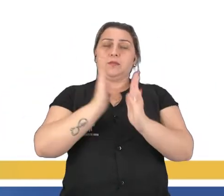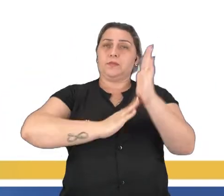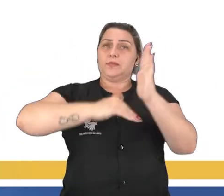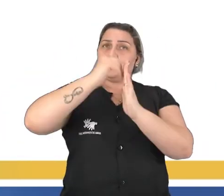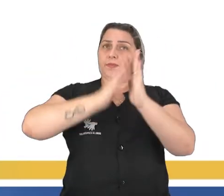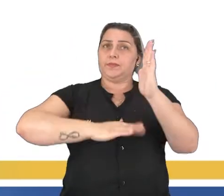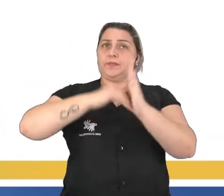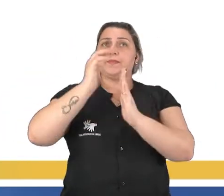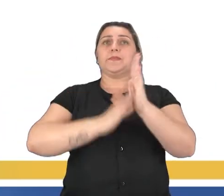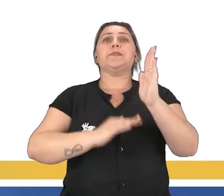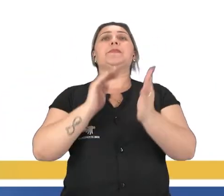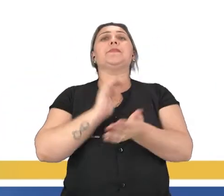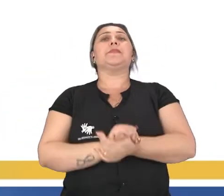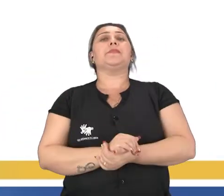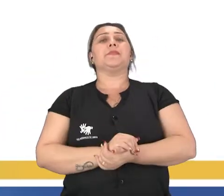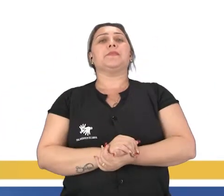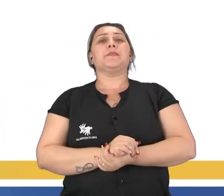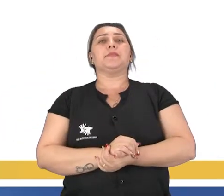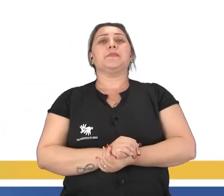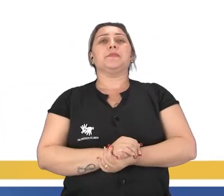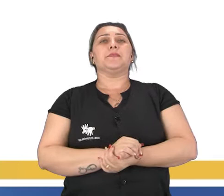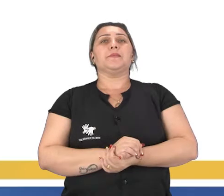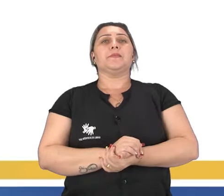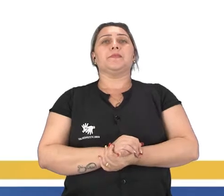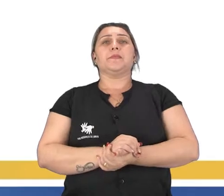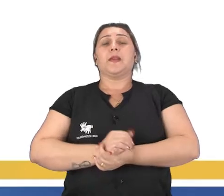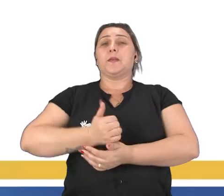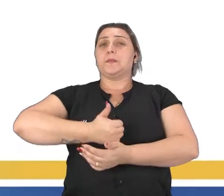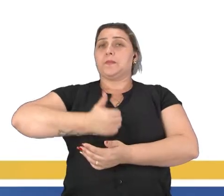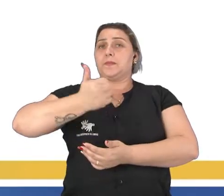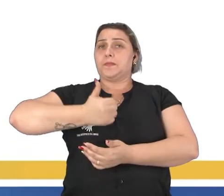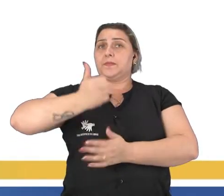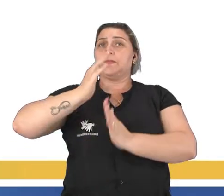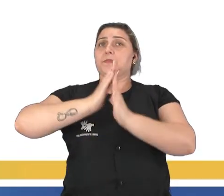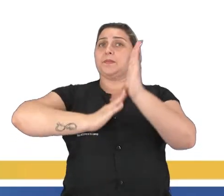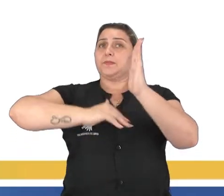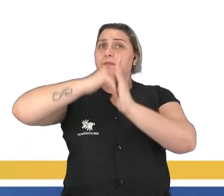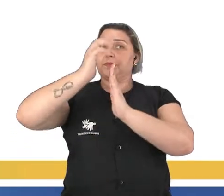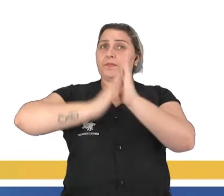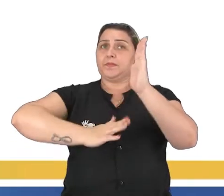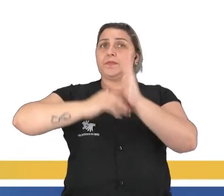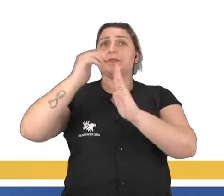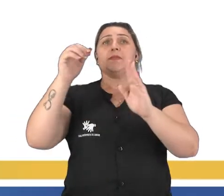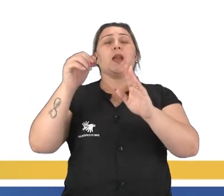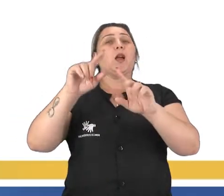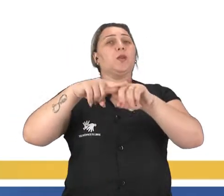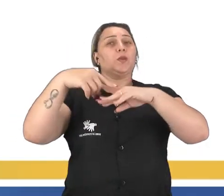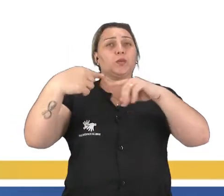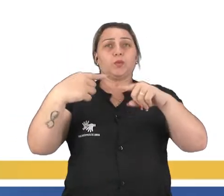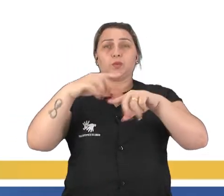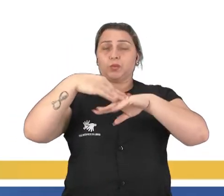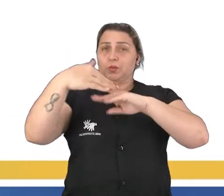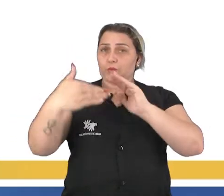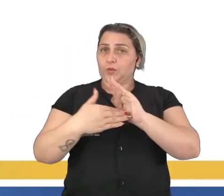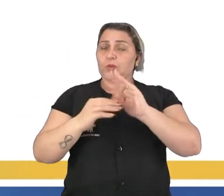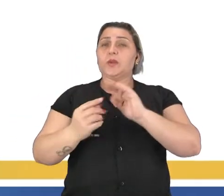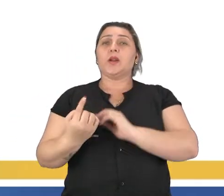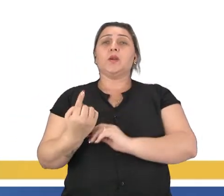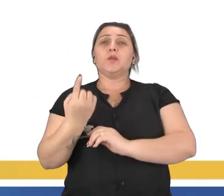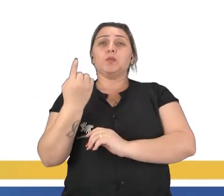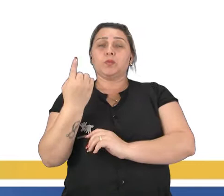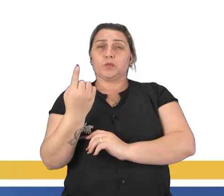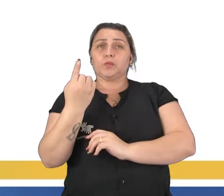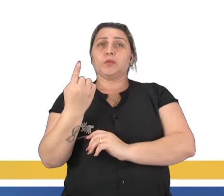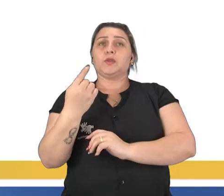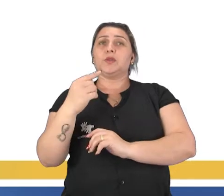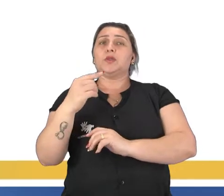pintada. E nessa cena nós temos a seguinte situação. A primeira situação é que a parede toda representa a unidade, que também pode